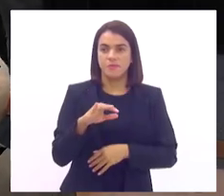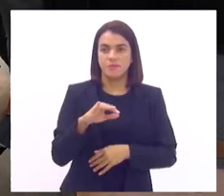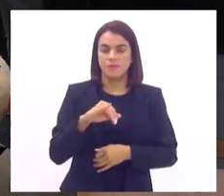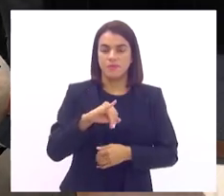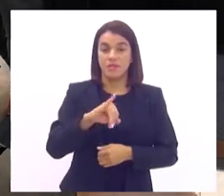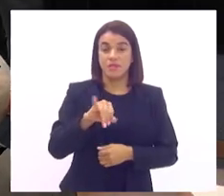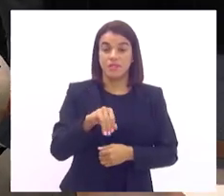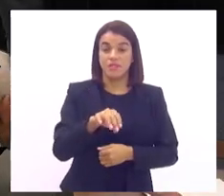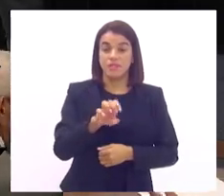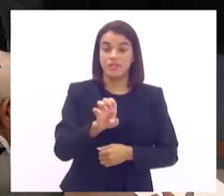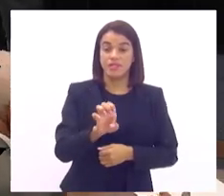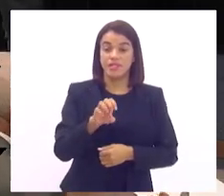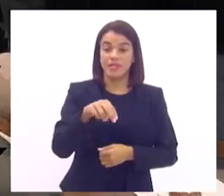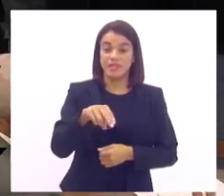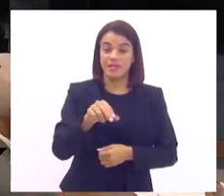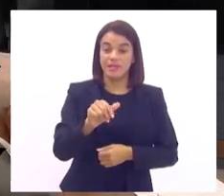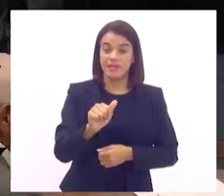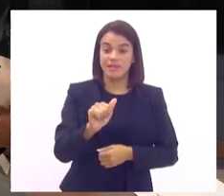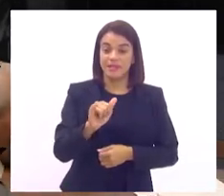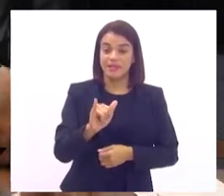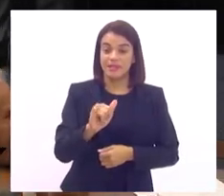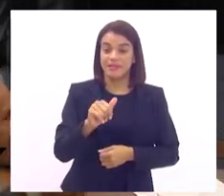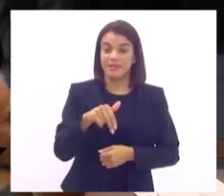Genaína Gama Lopes.